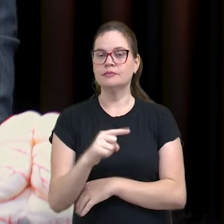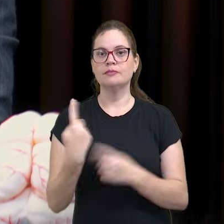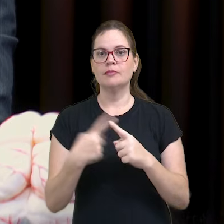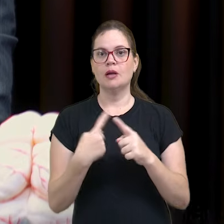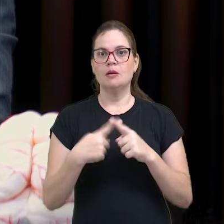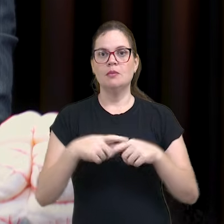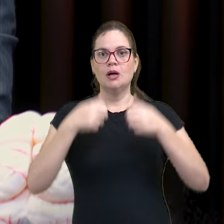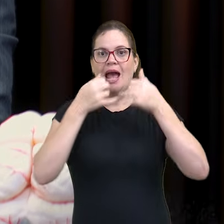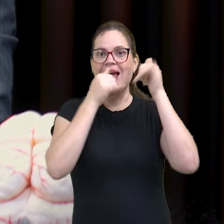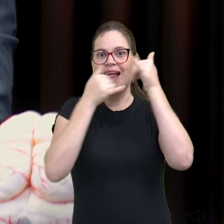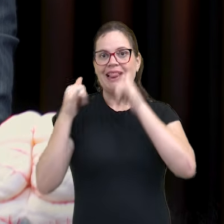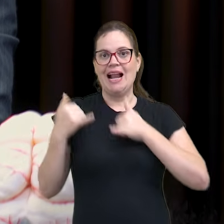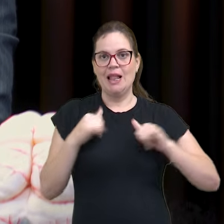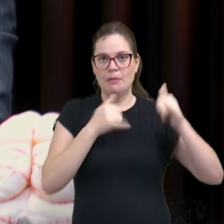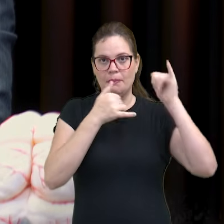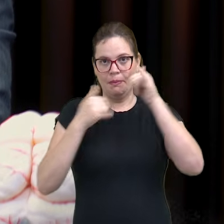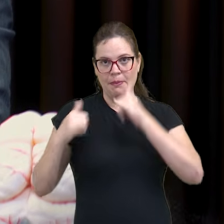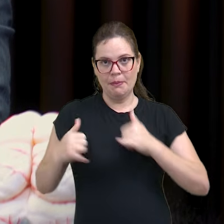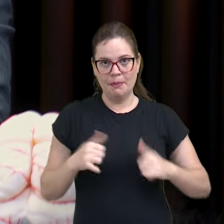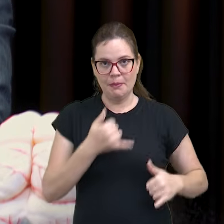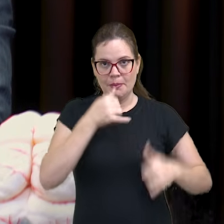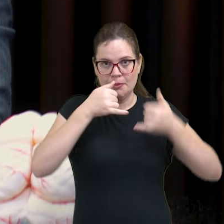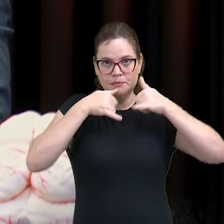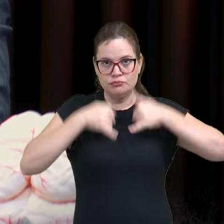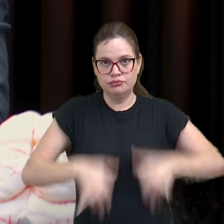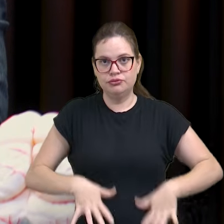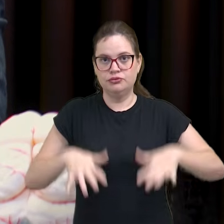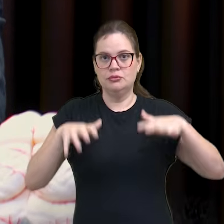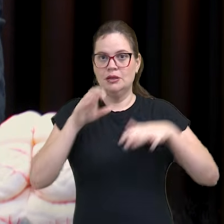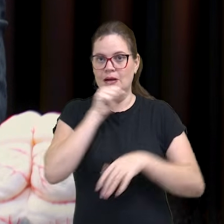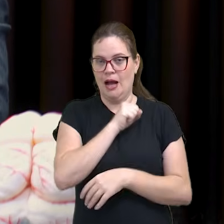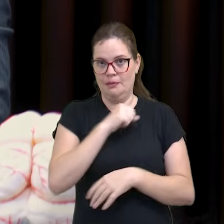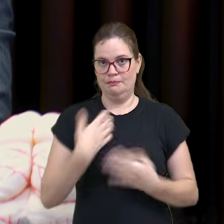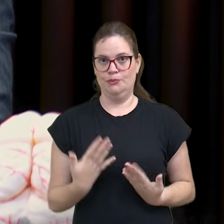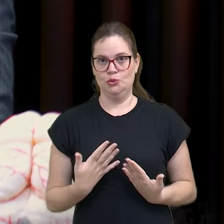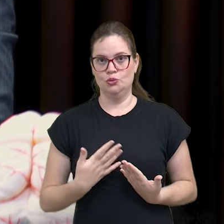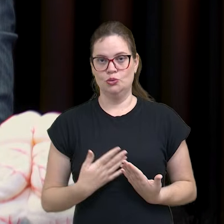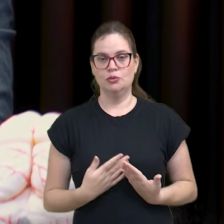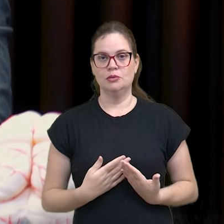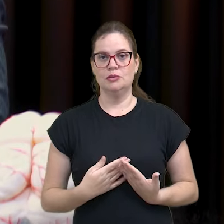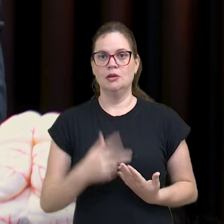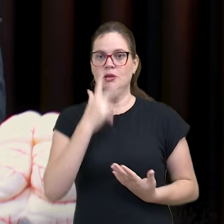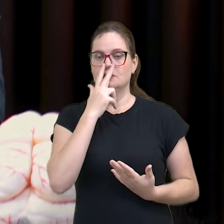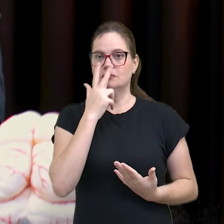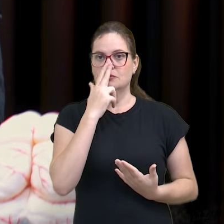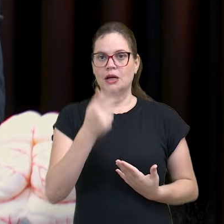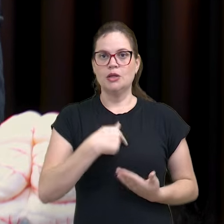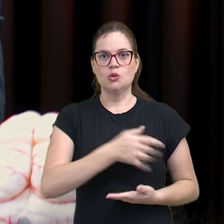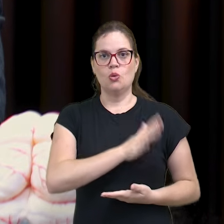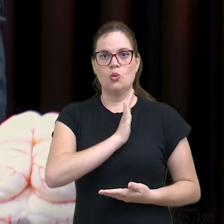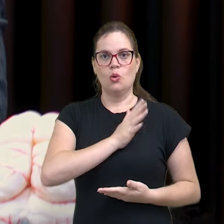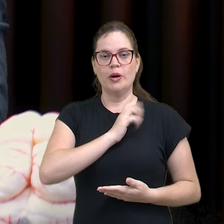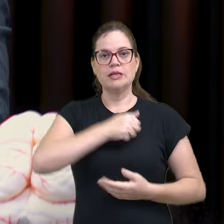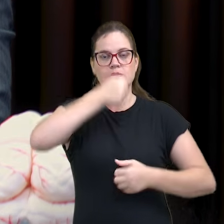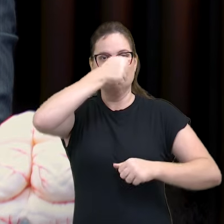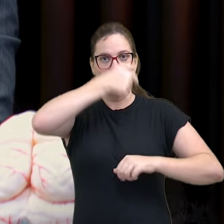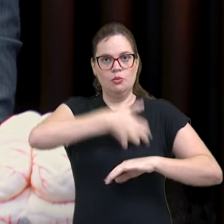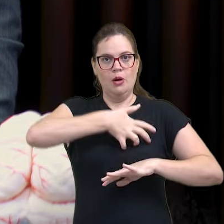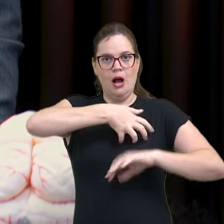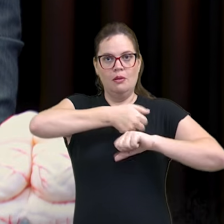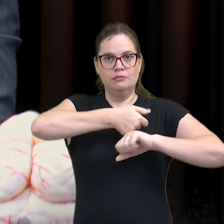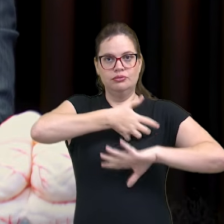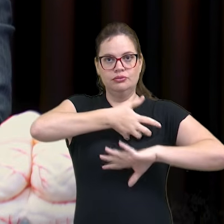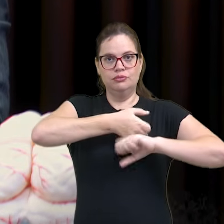um canal que é o sistema nervoso com impulsos elétricos. Então, ele chega mais rápido. Uma descarga